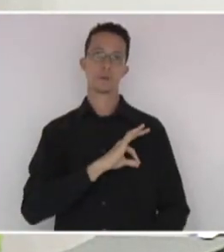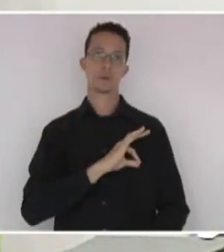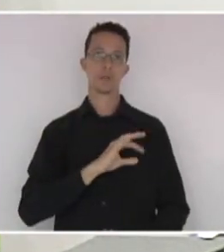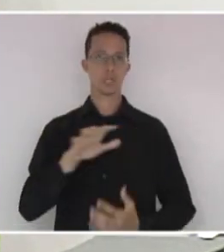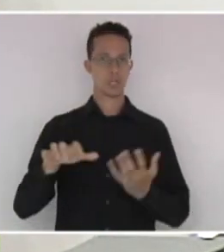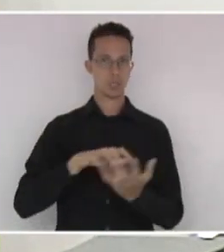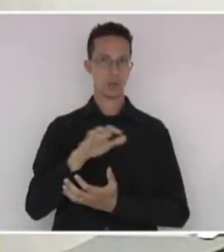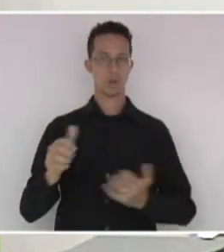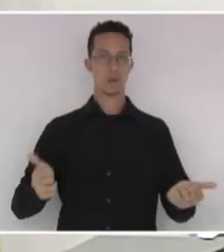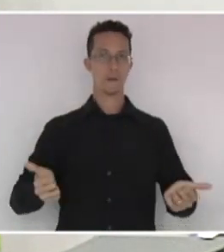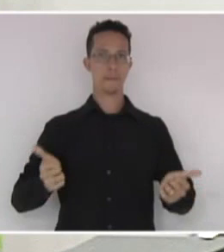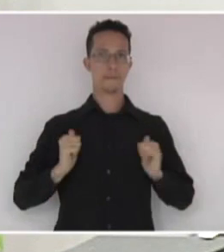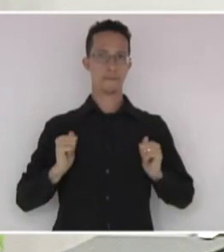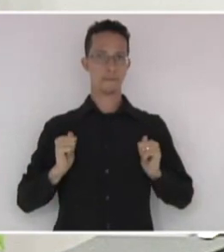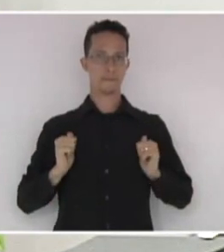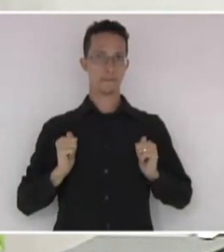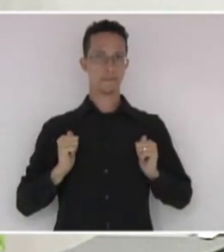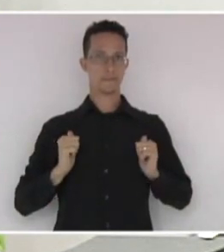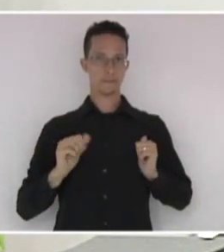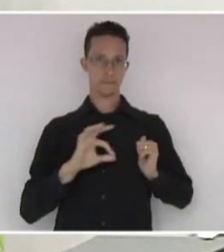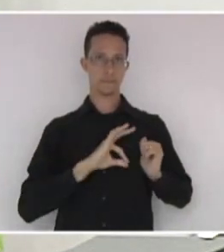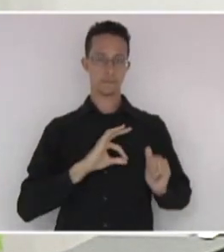policiamento ostensivo, trouxe